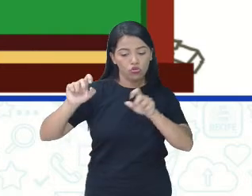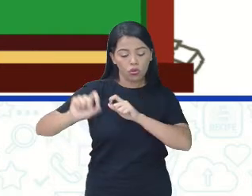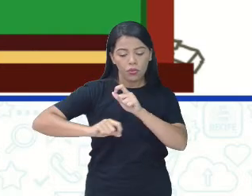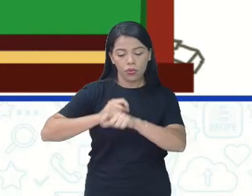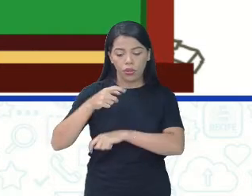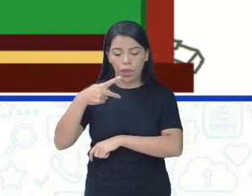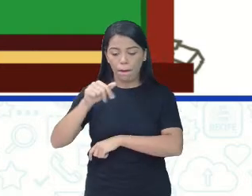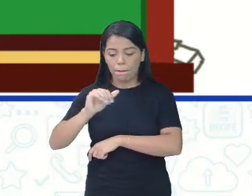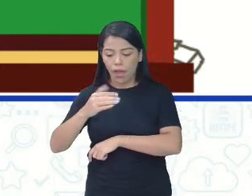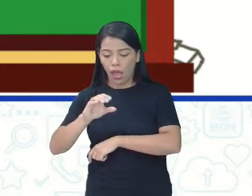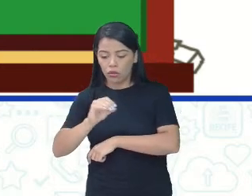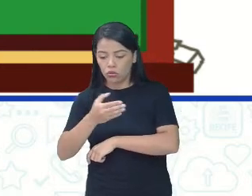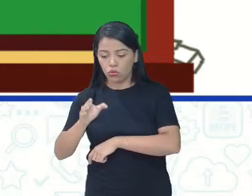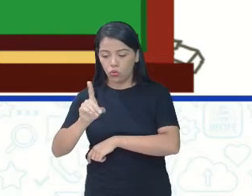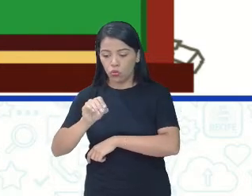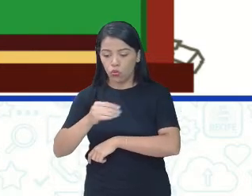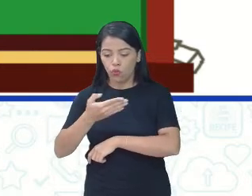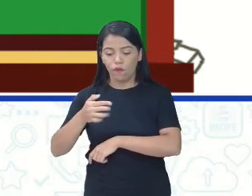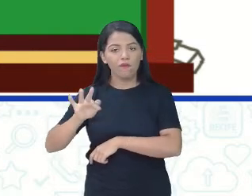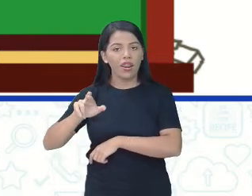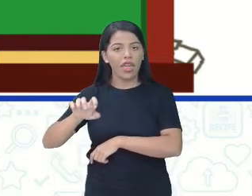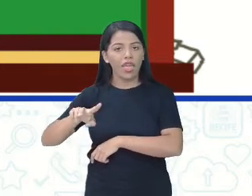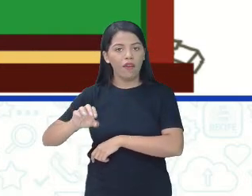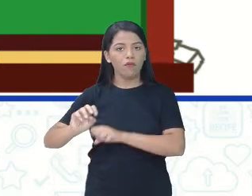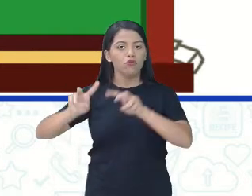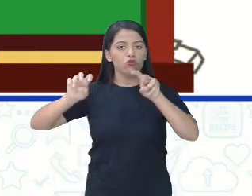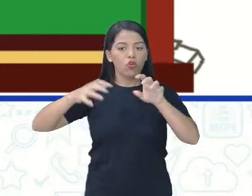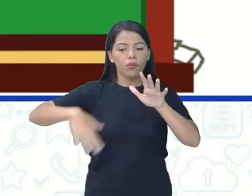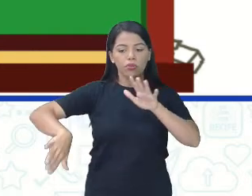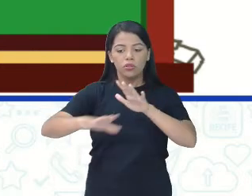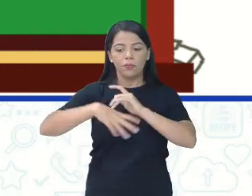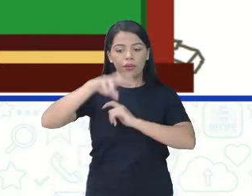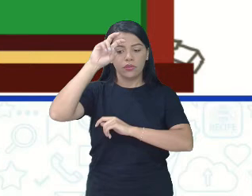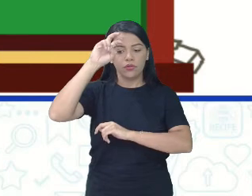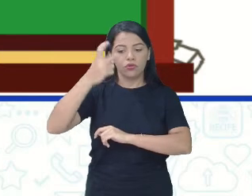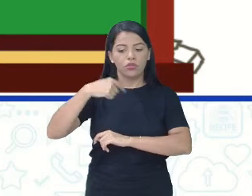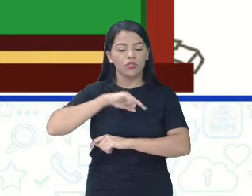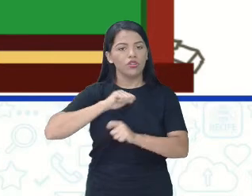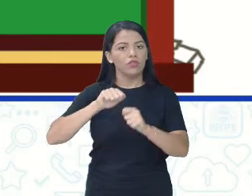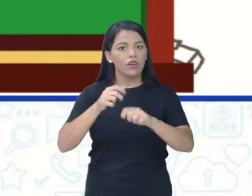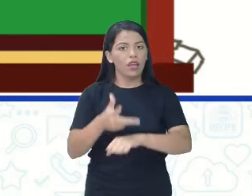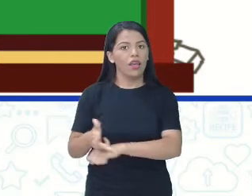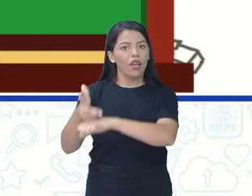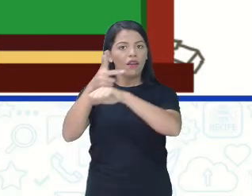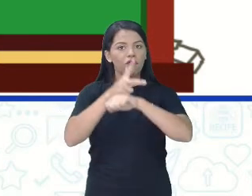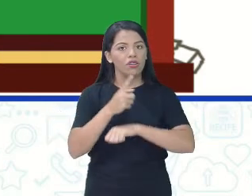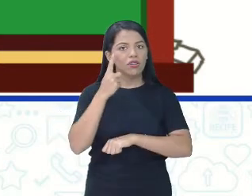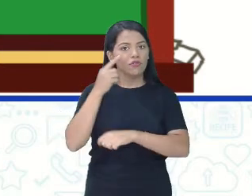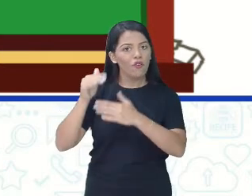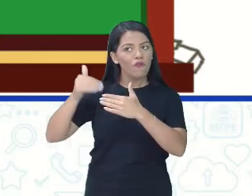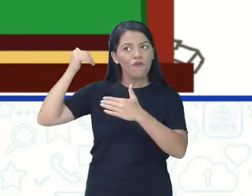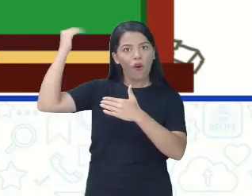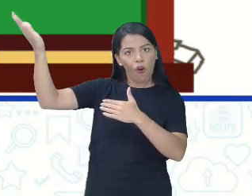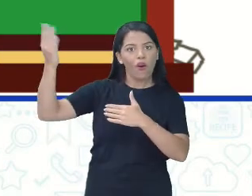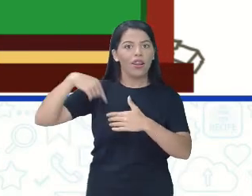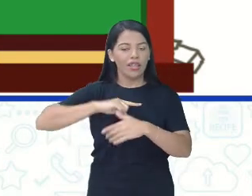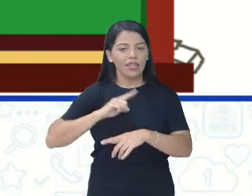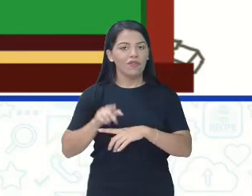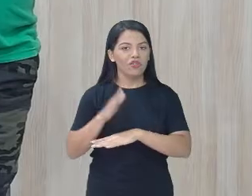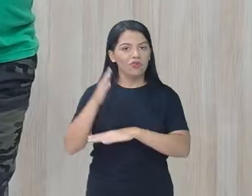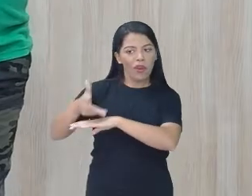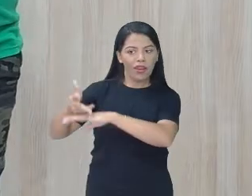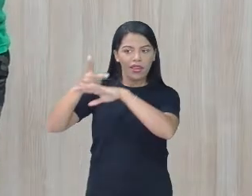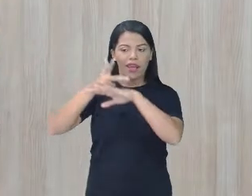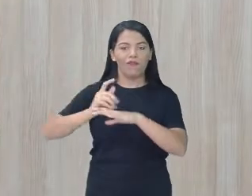como espaço de cultura da cidade do Recife. A gente fez até um vídeo, né, externo, né? A gente com a equipe aí de Billy Boy e companhia, né?